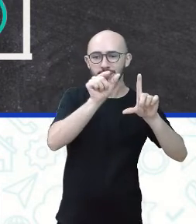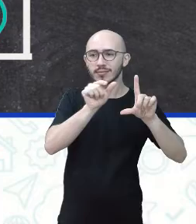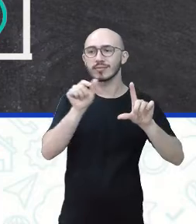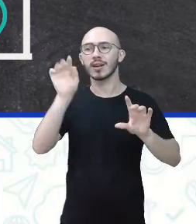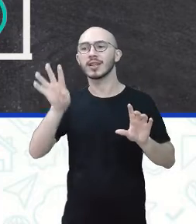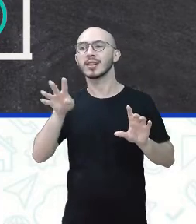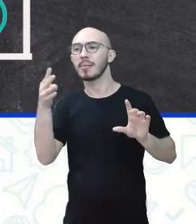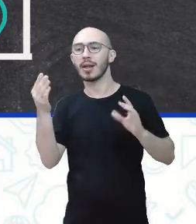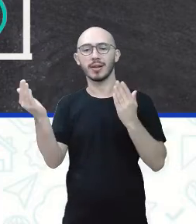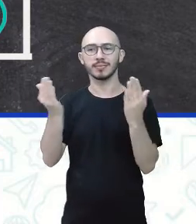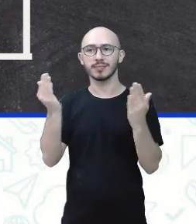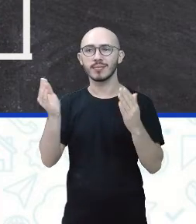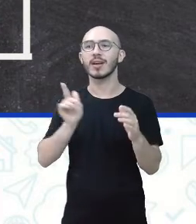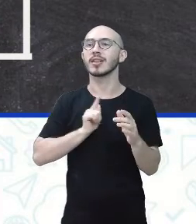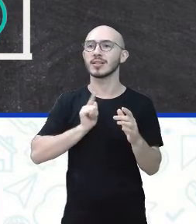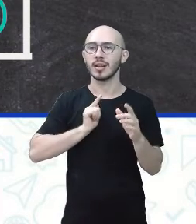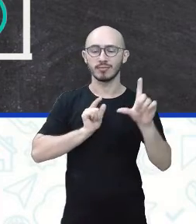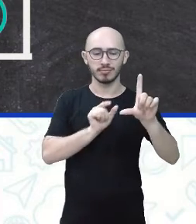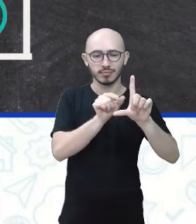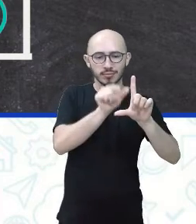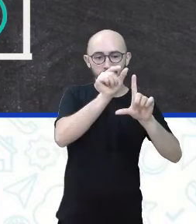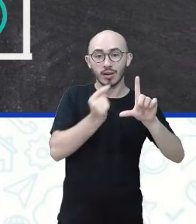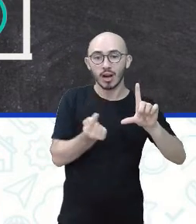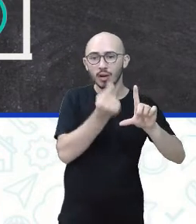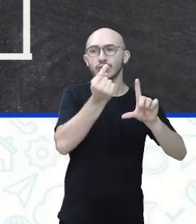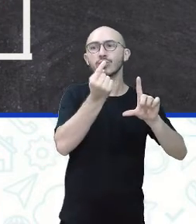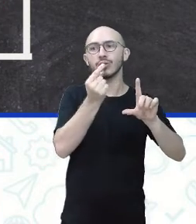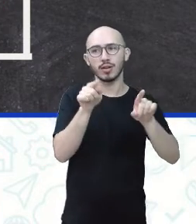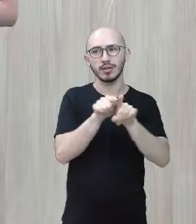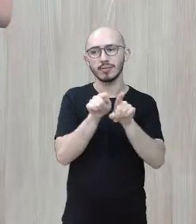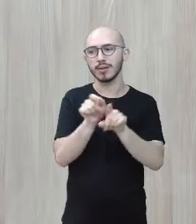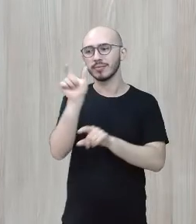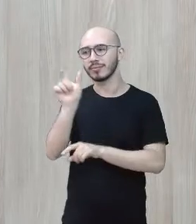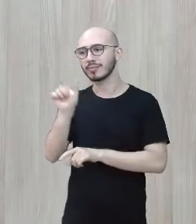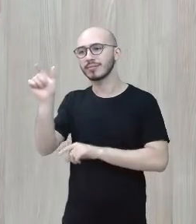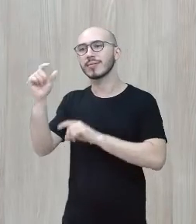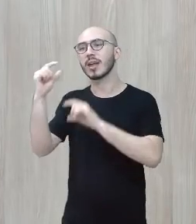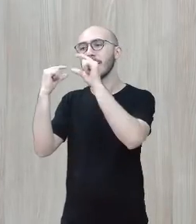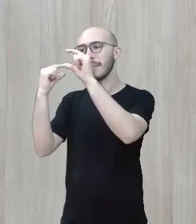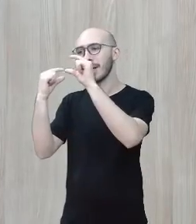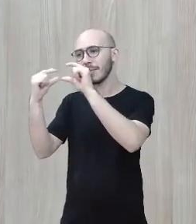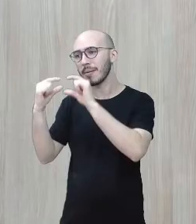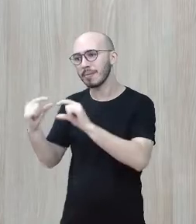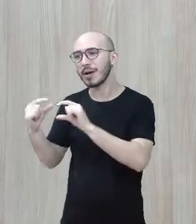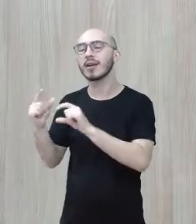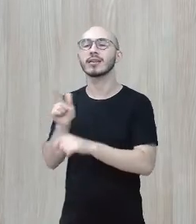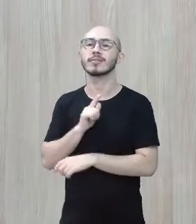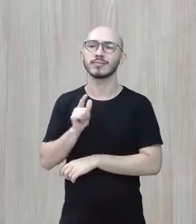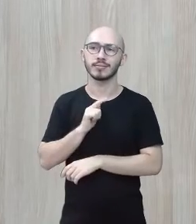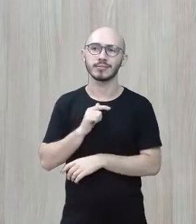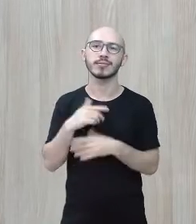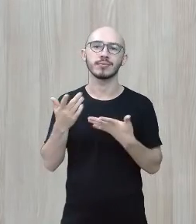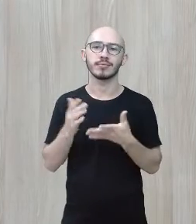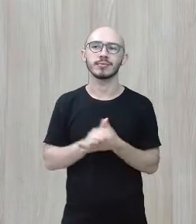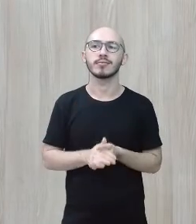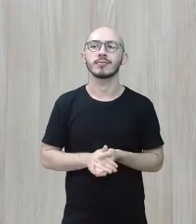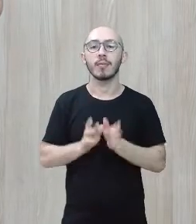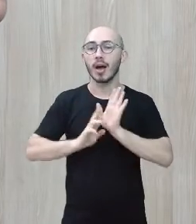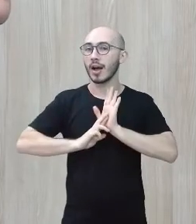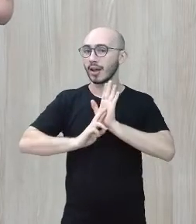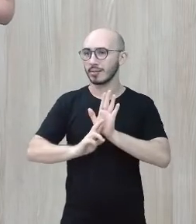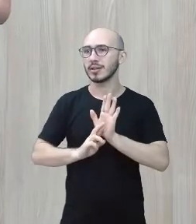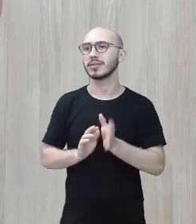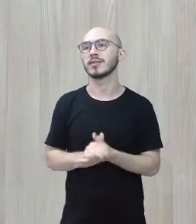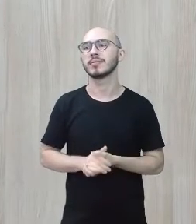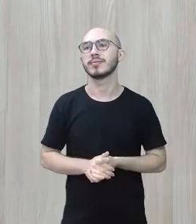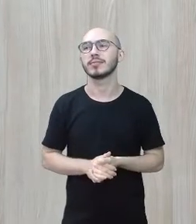e a posição, que a gente tem a indicação de cada uma daquelas categorias, para colocar aqui na tabela essa representação, tá